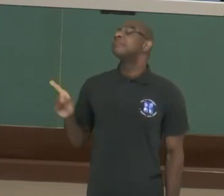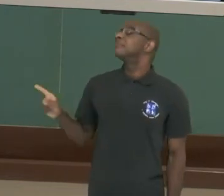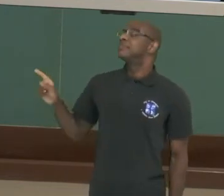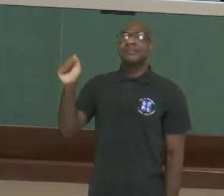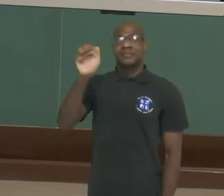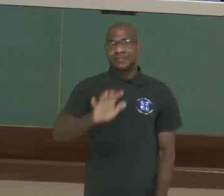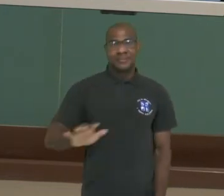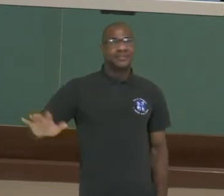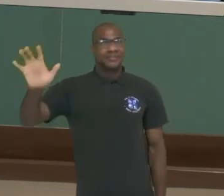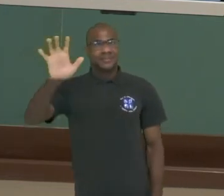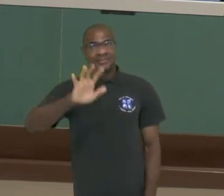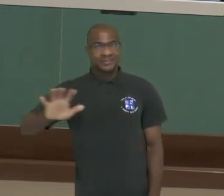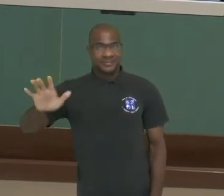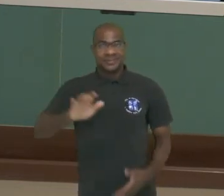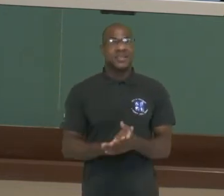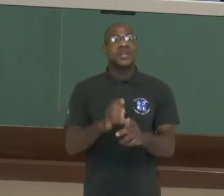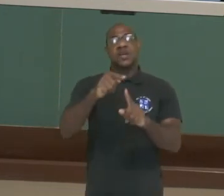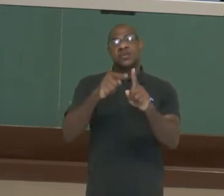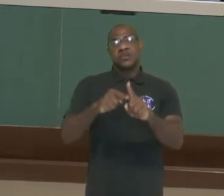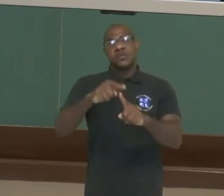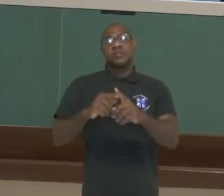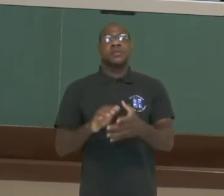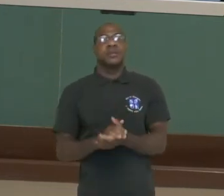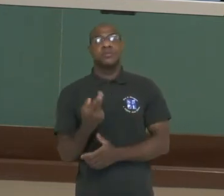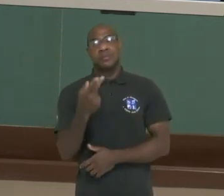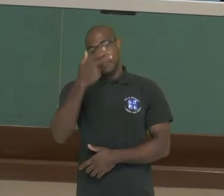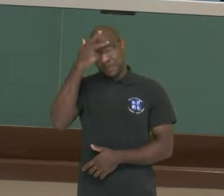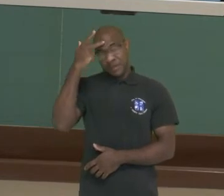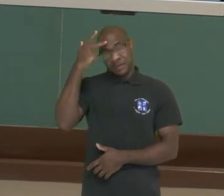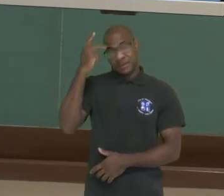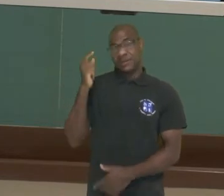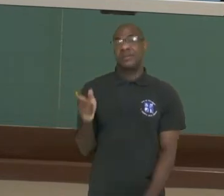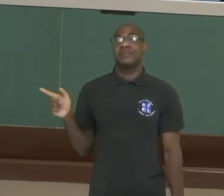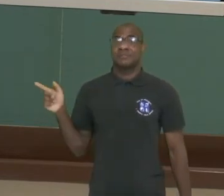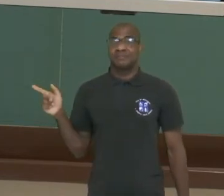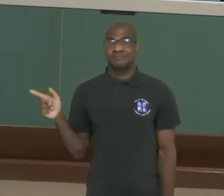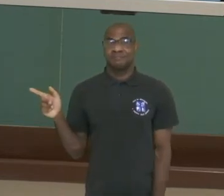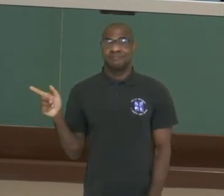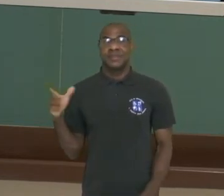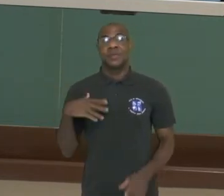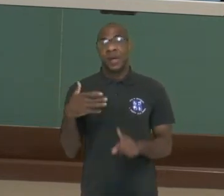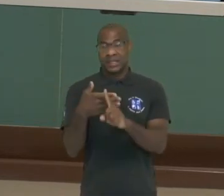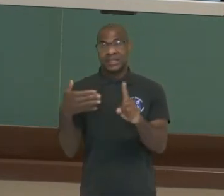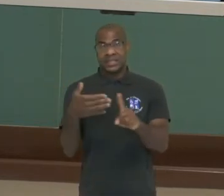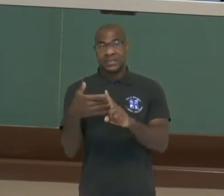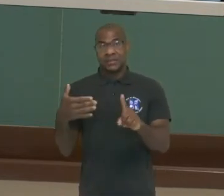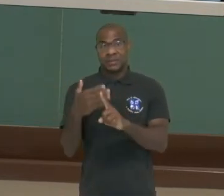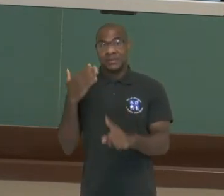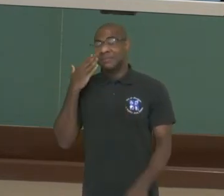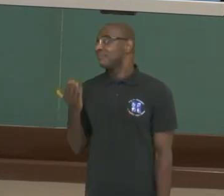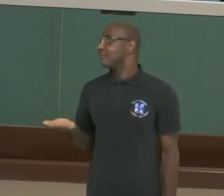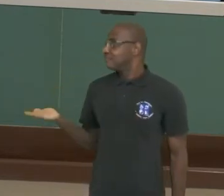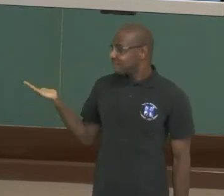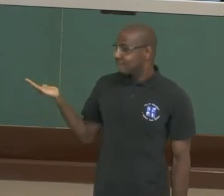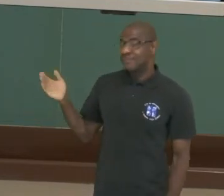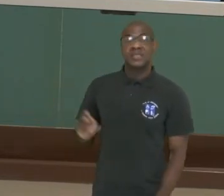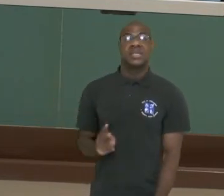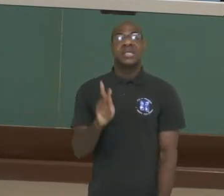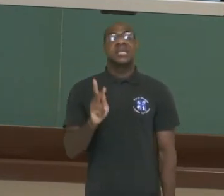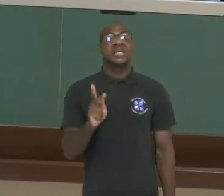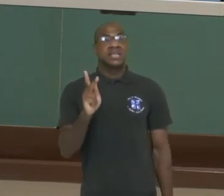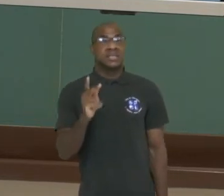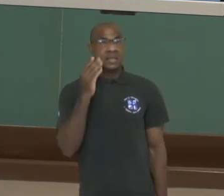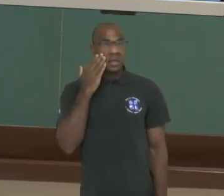um cariótipo de um indivíduo com a síndrome de Klinefelter. Então, é uma relação, uma